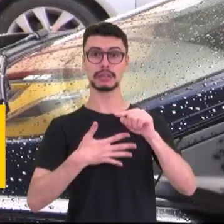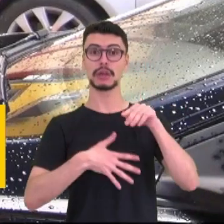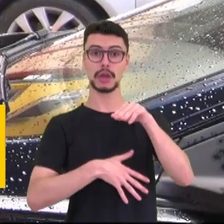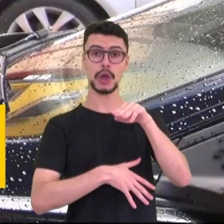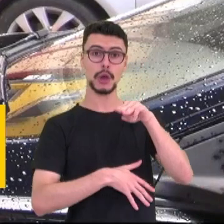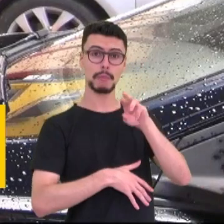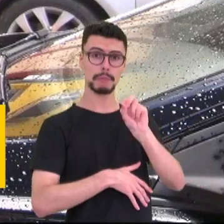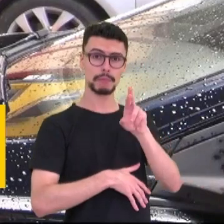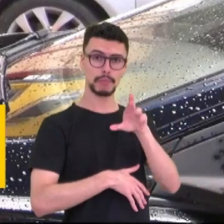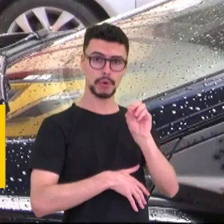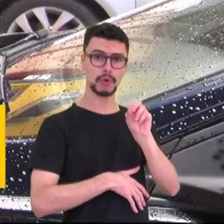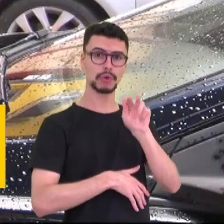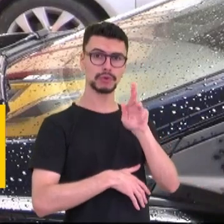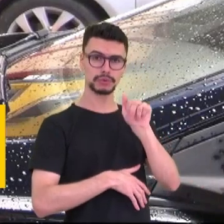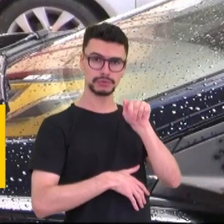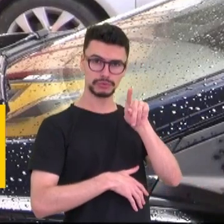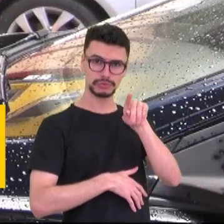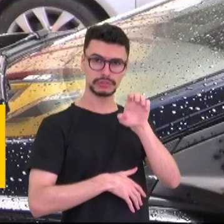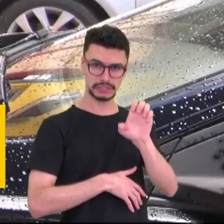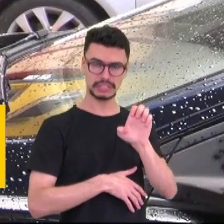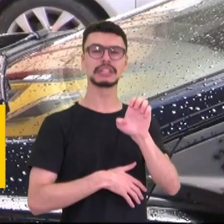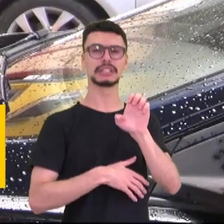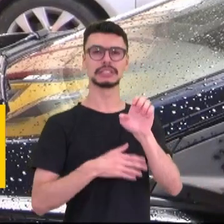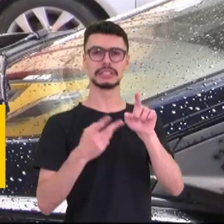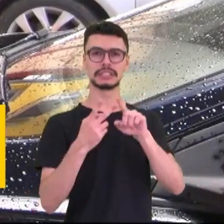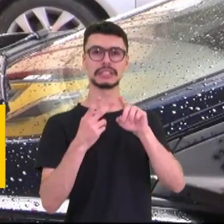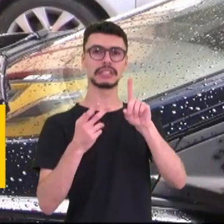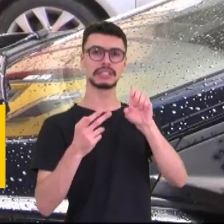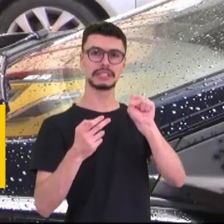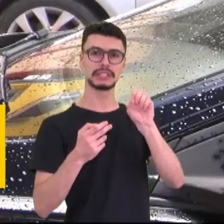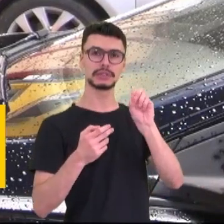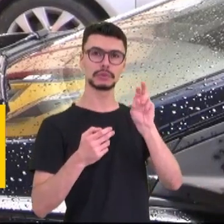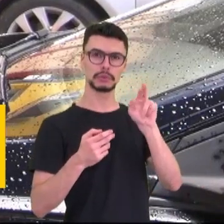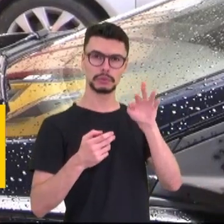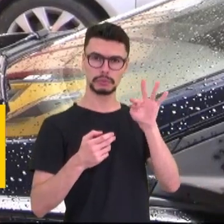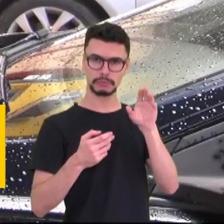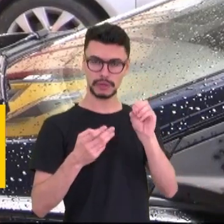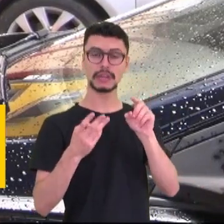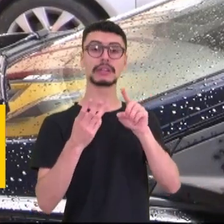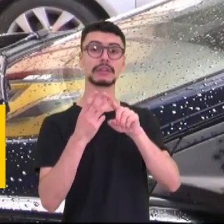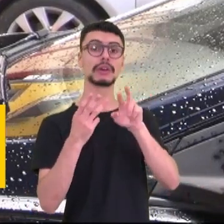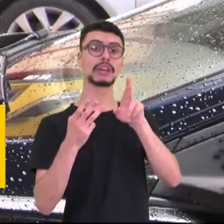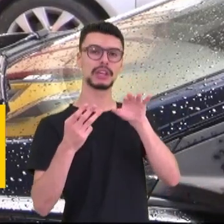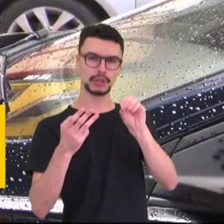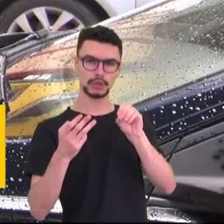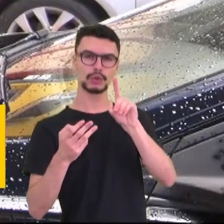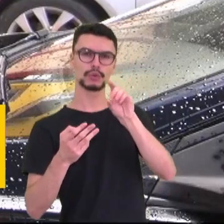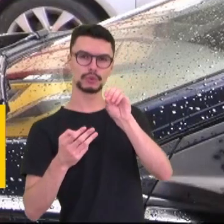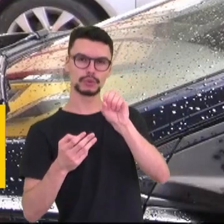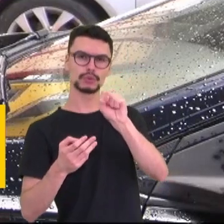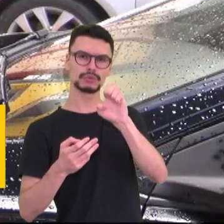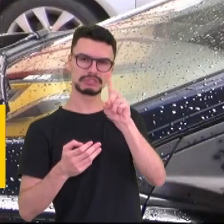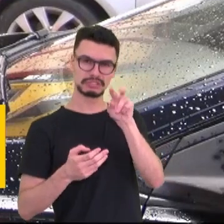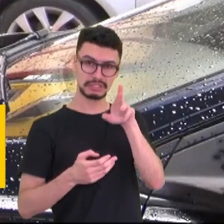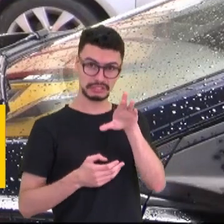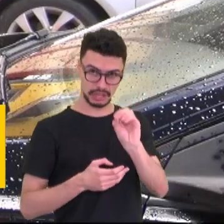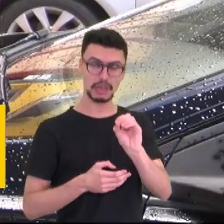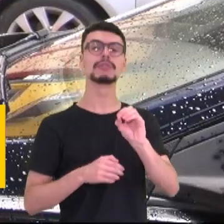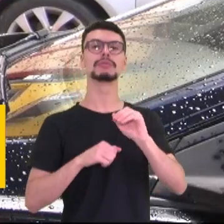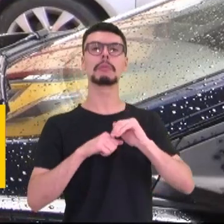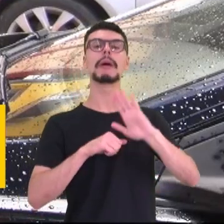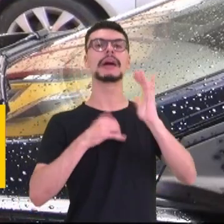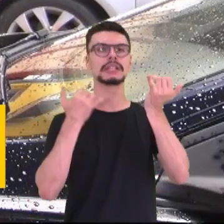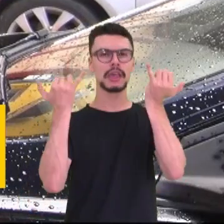Boa Vista, Descoberto e Rio dos Cedros, para ver como está a situação nesses locais. Maiores informações,